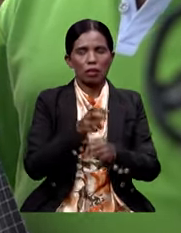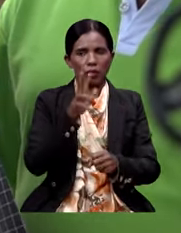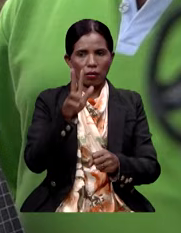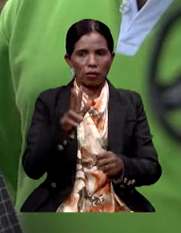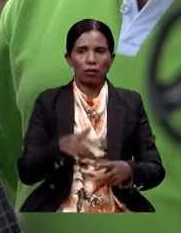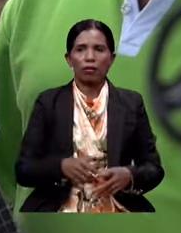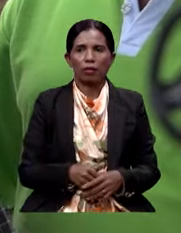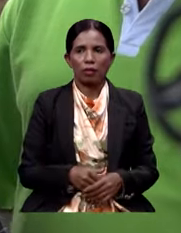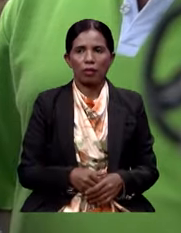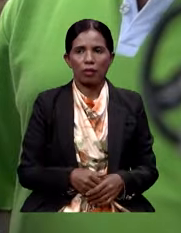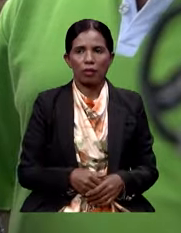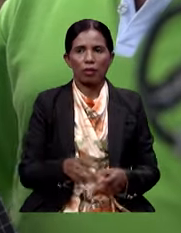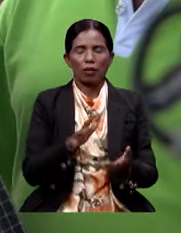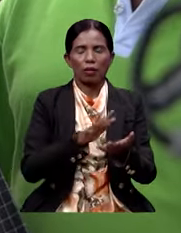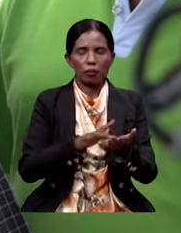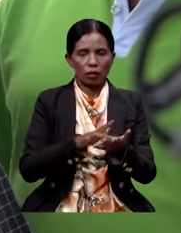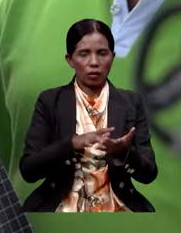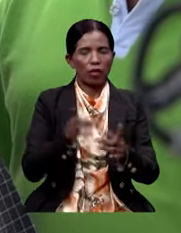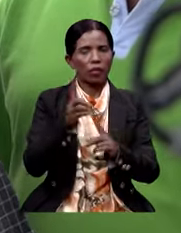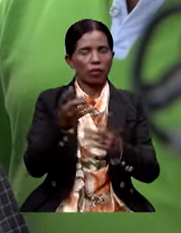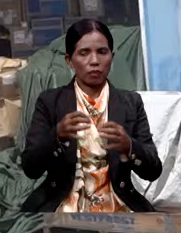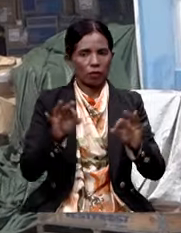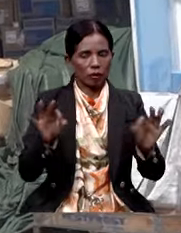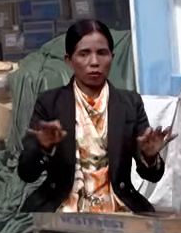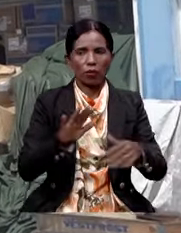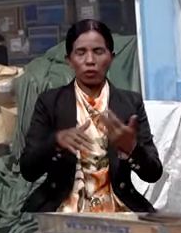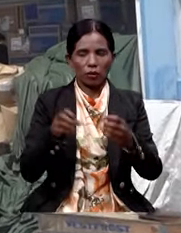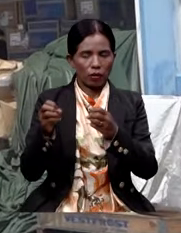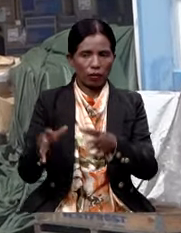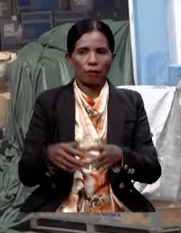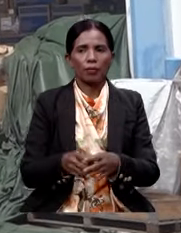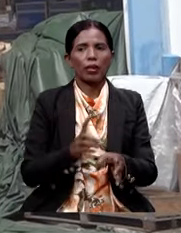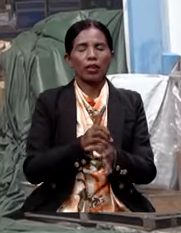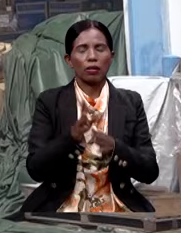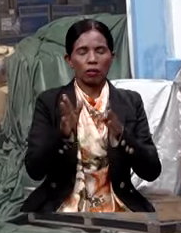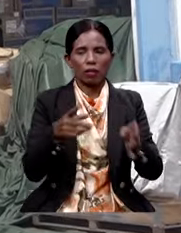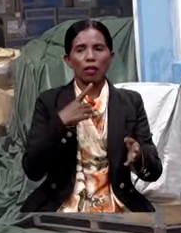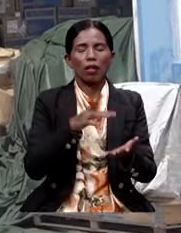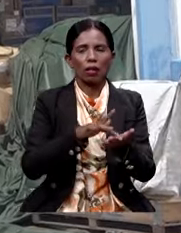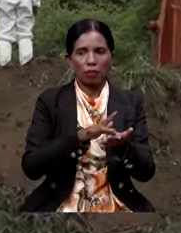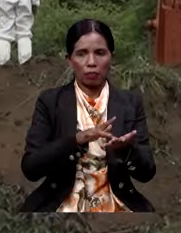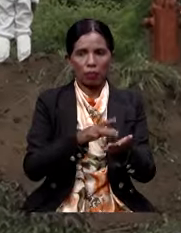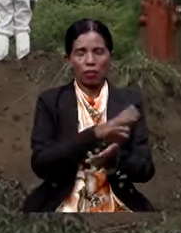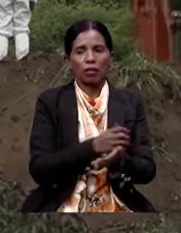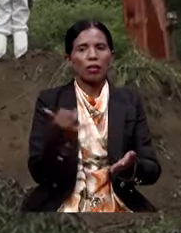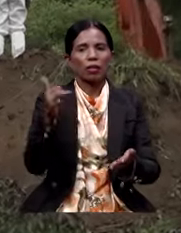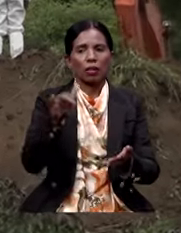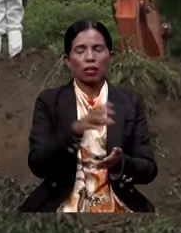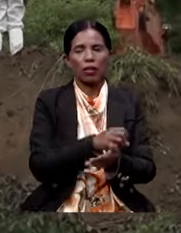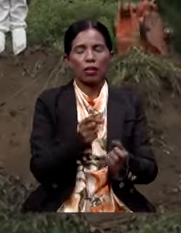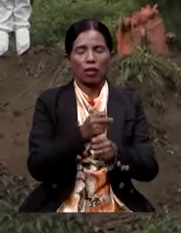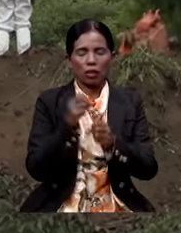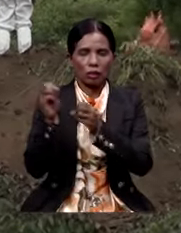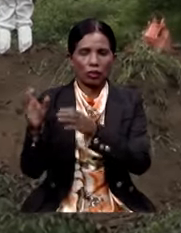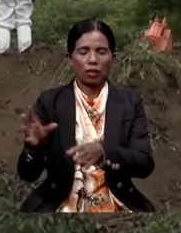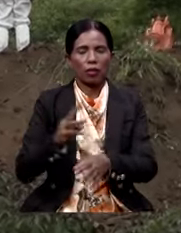antawang ai muruk ne expire. Rata-rata hansene. Diretor ne informa ai moruk no konsumave sirak ne halo